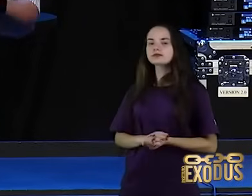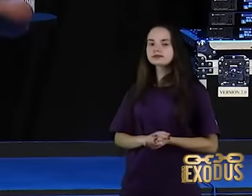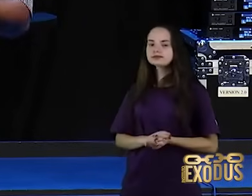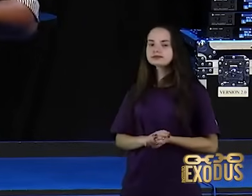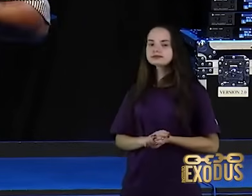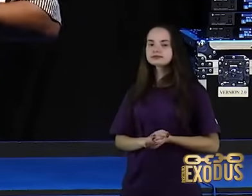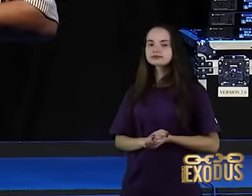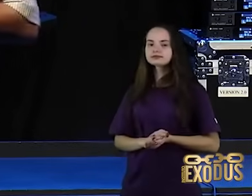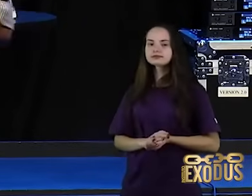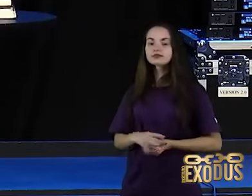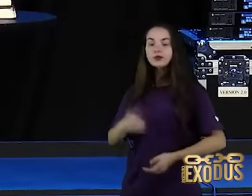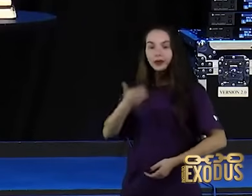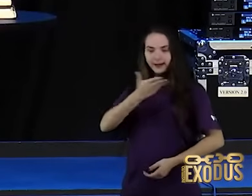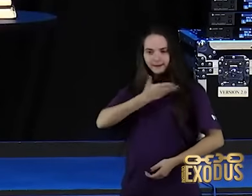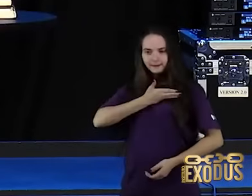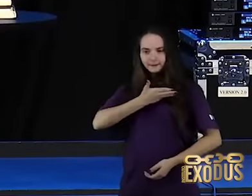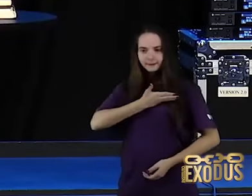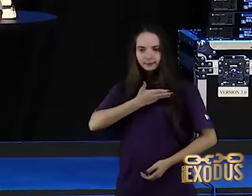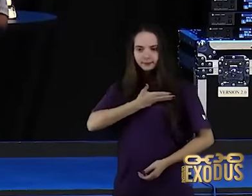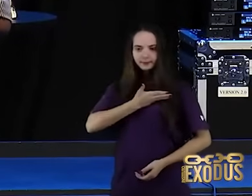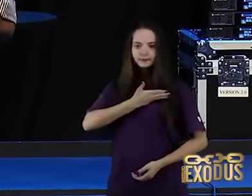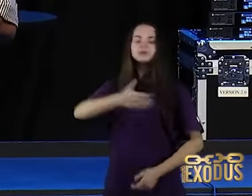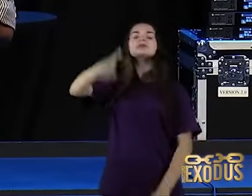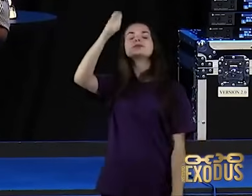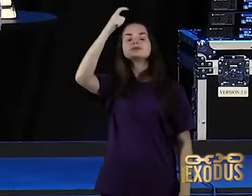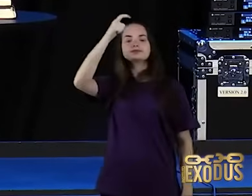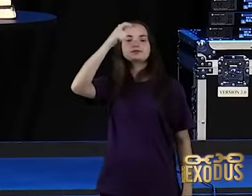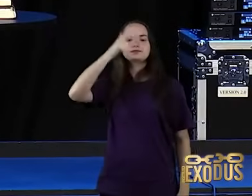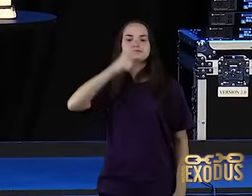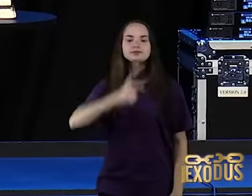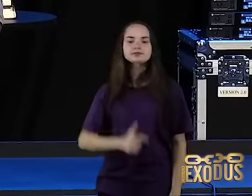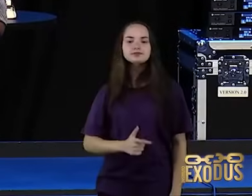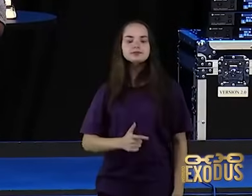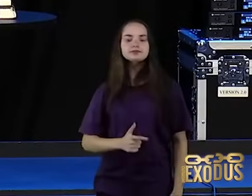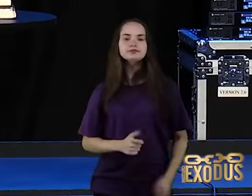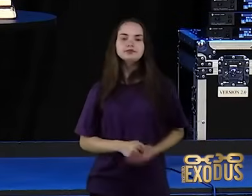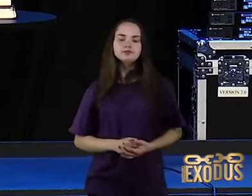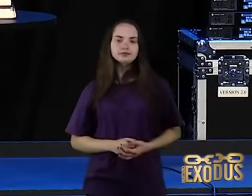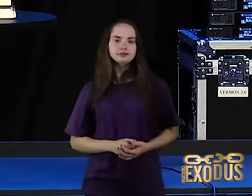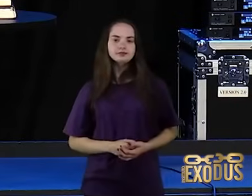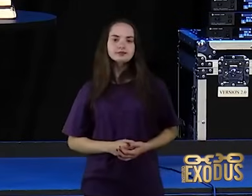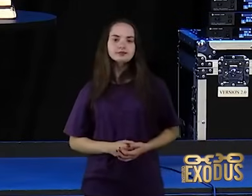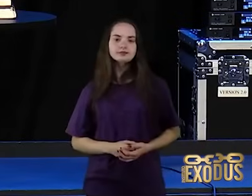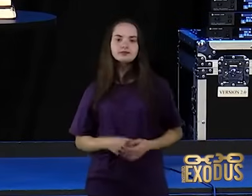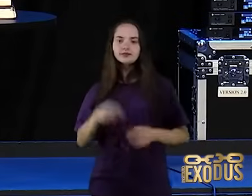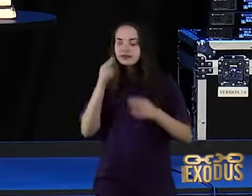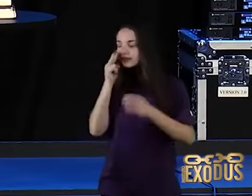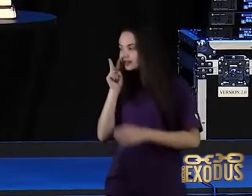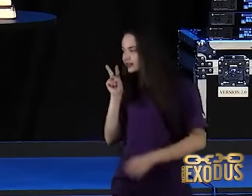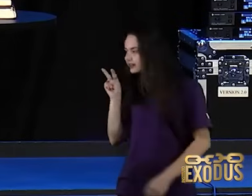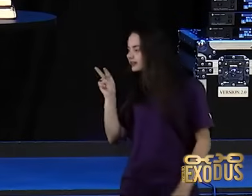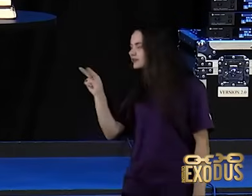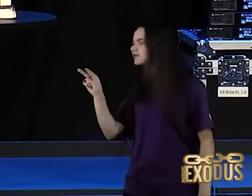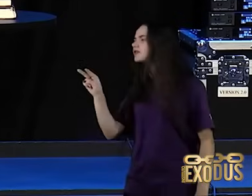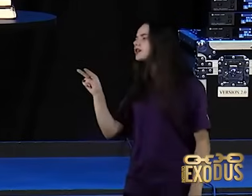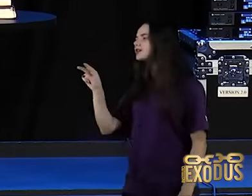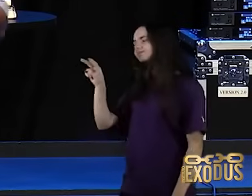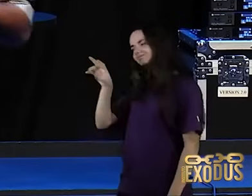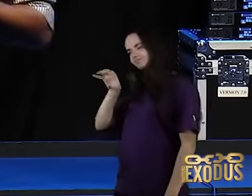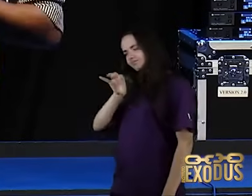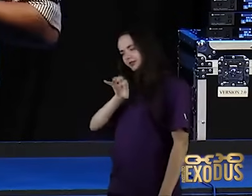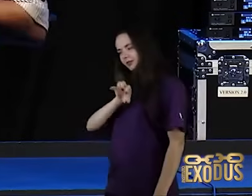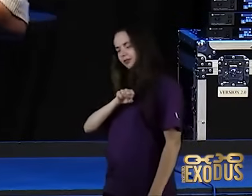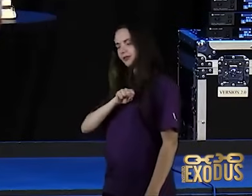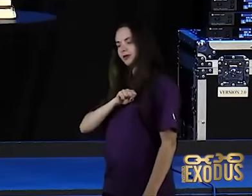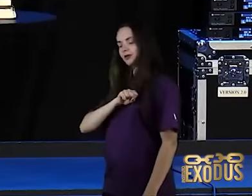caia o amigo ele é alguém que ele ele enxerga você com amor ainda que